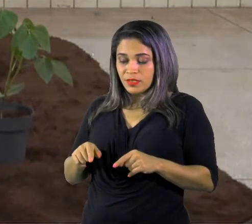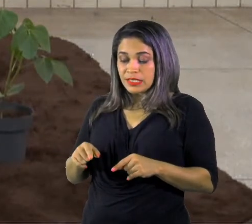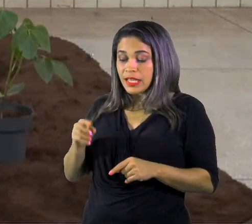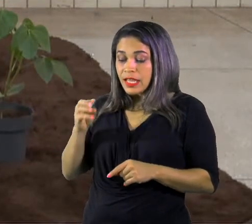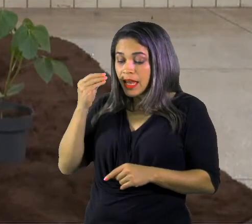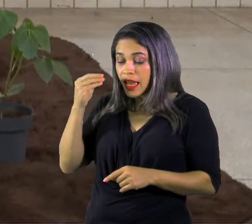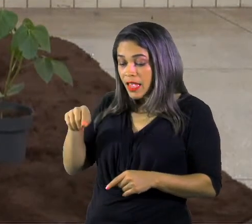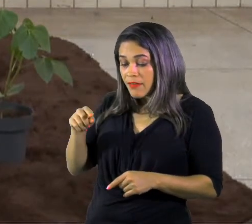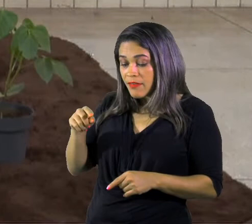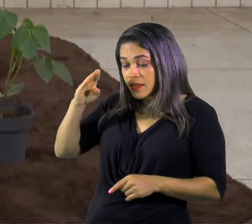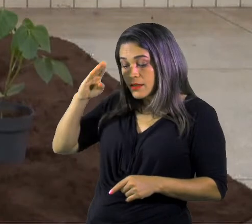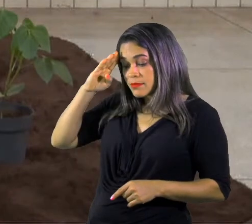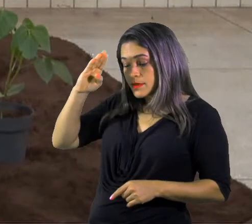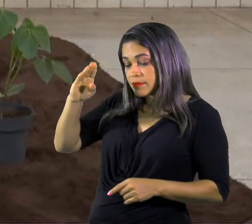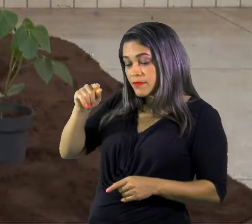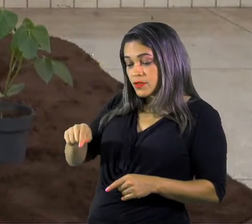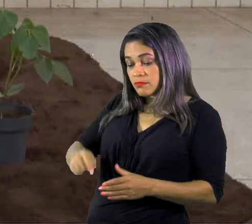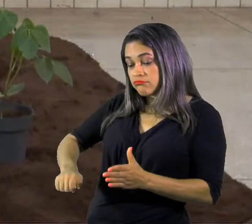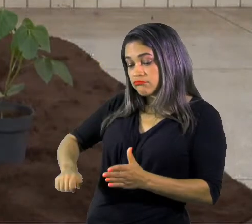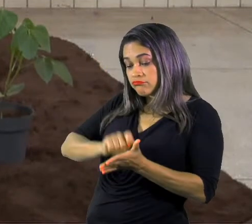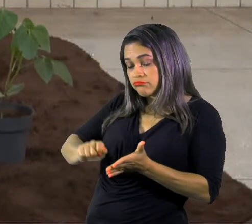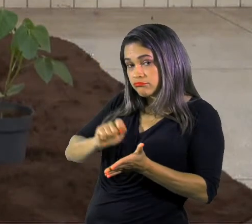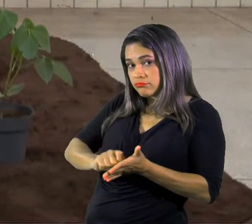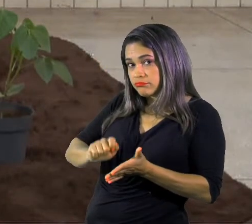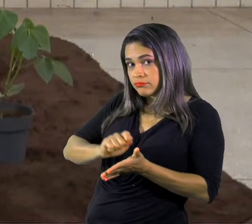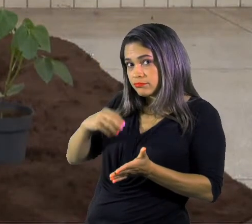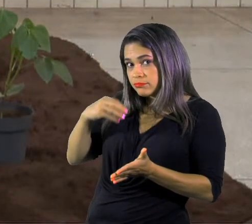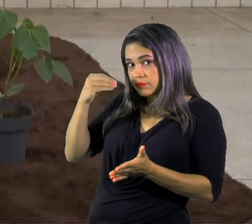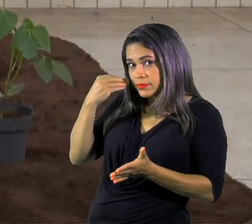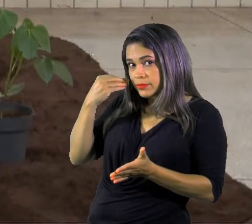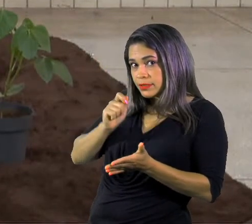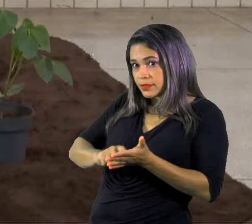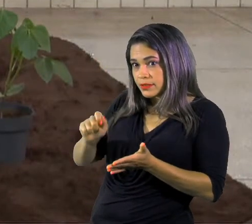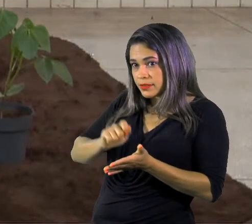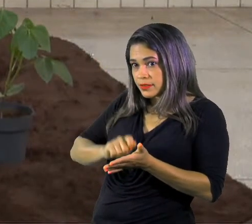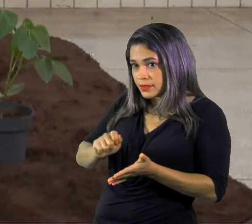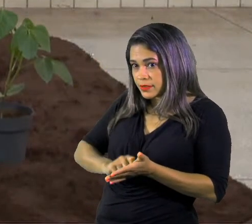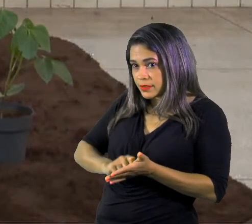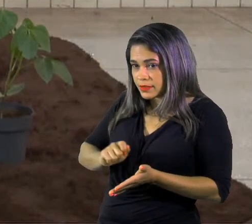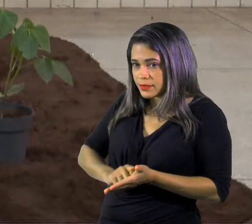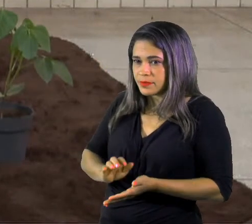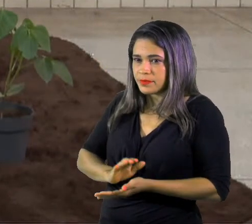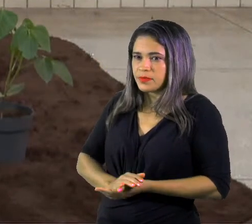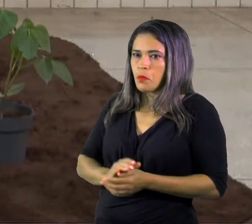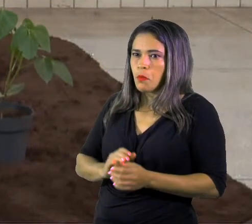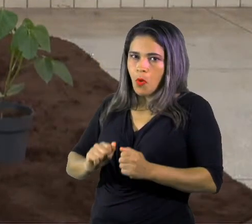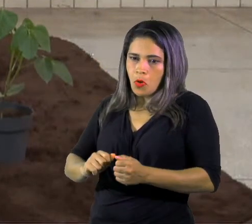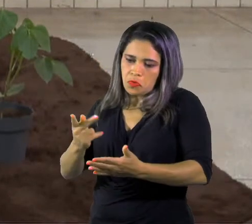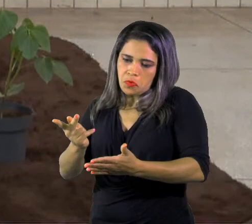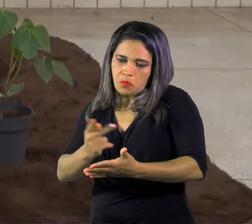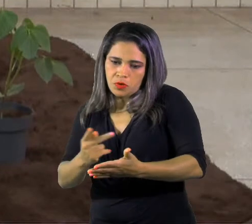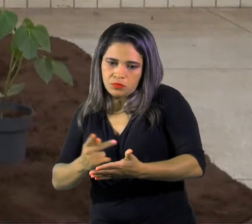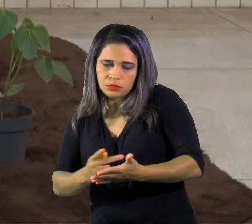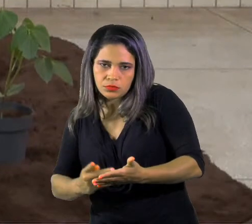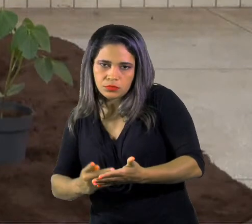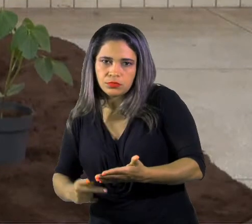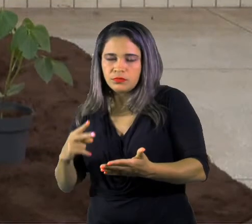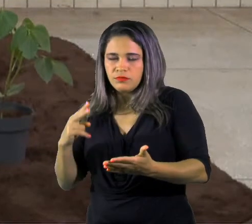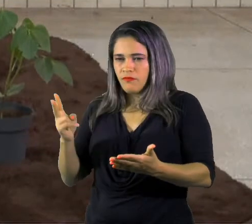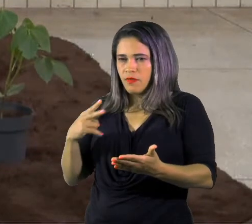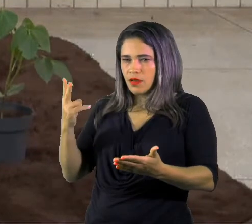experiência, para que ela registre, para que ela cartografe essa experiência por meio de desenho, valorizando a